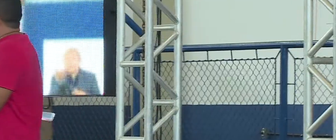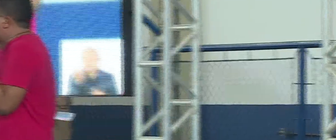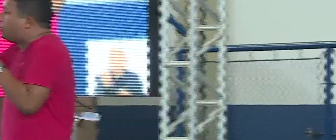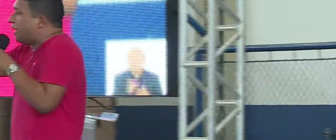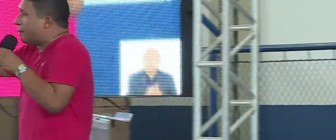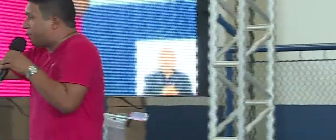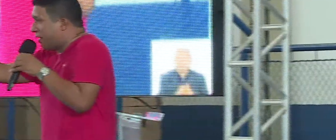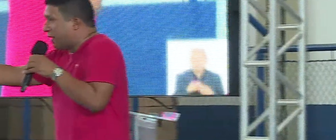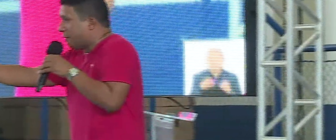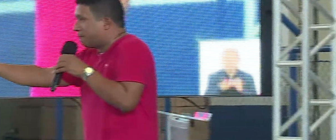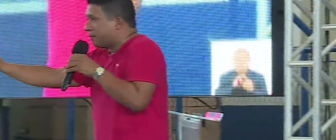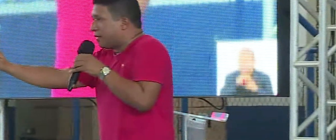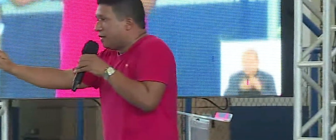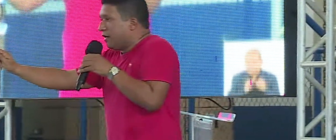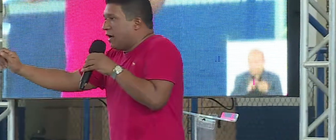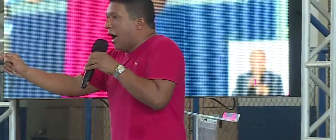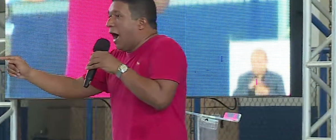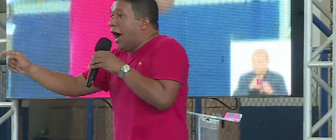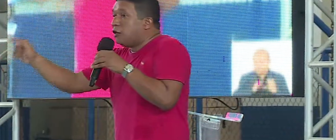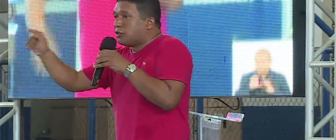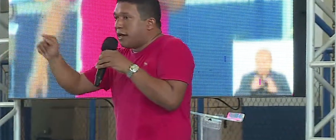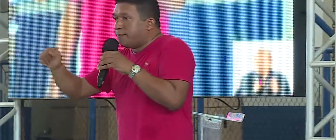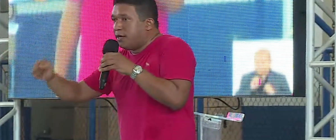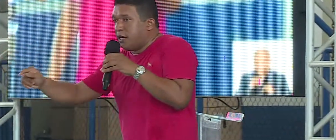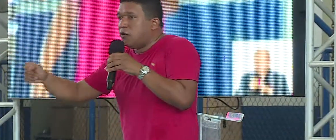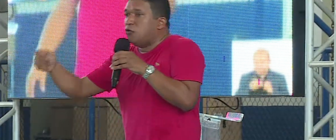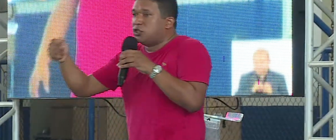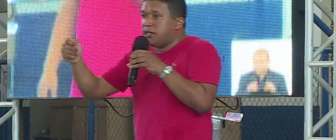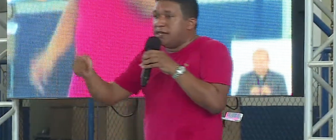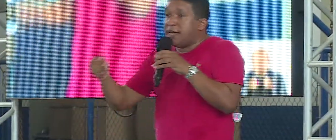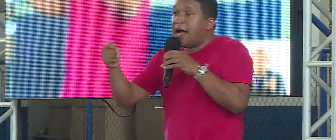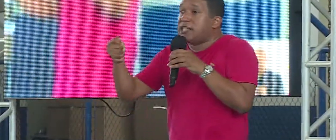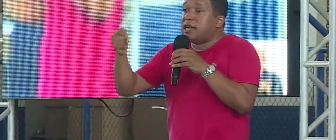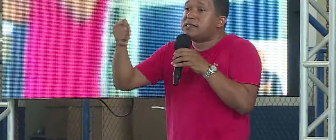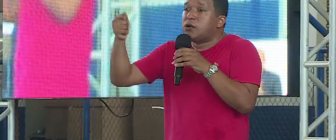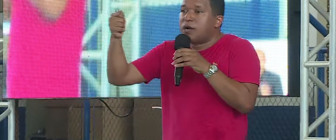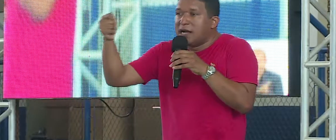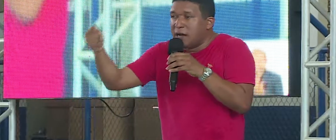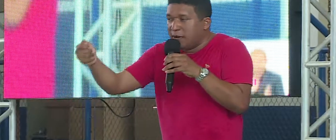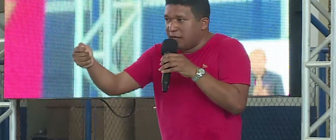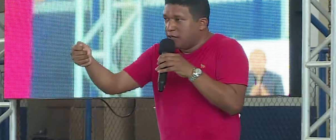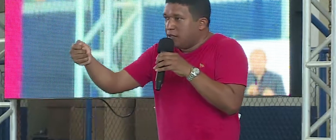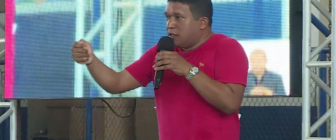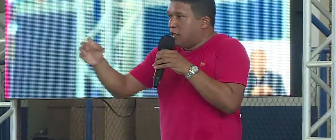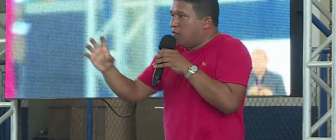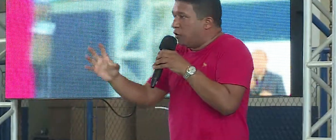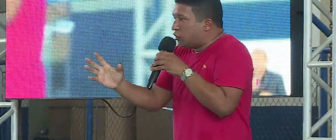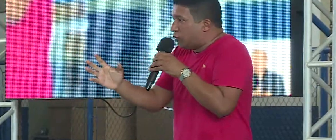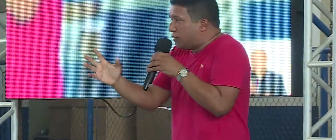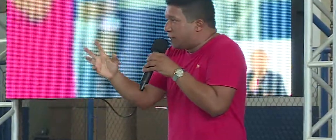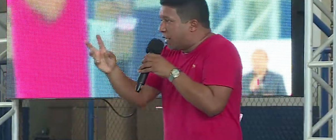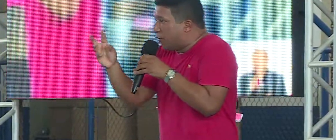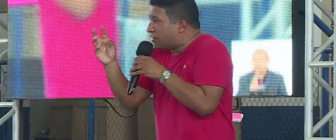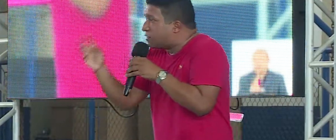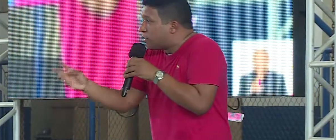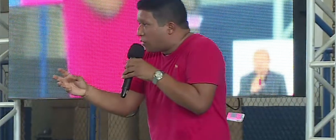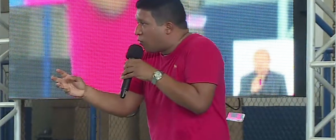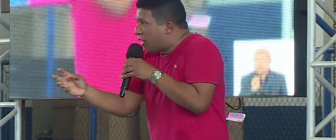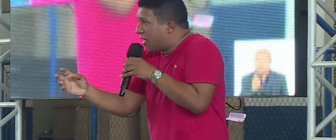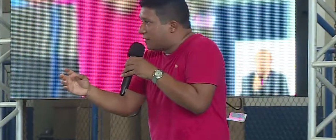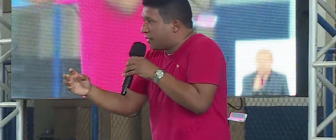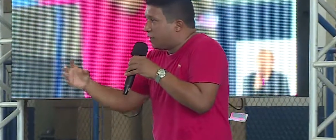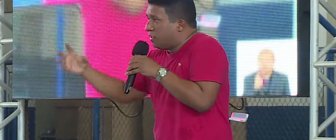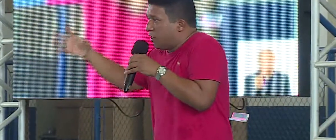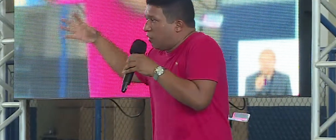na radioterapia. A radioterapia utiliza a radiação gama. Eu vou destruir células